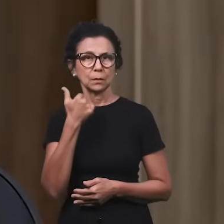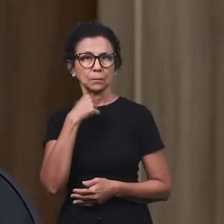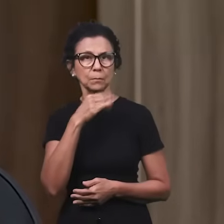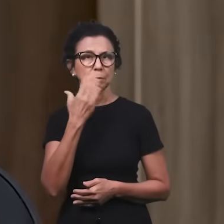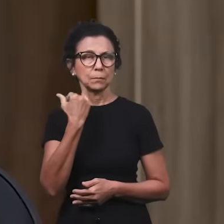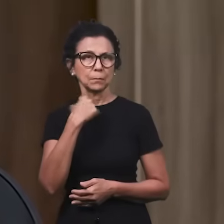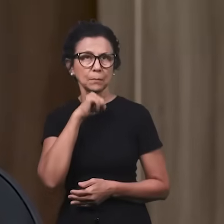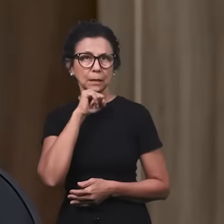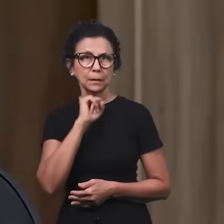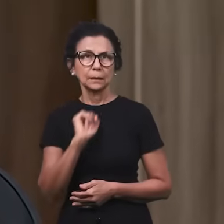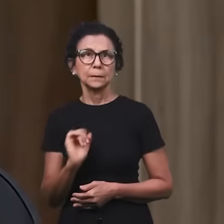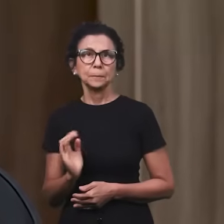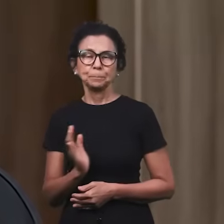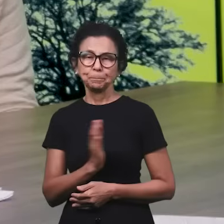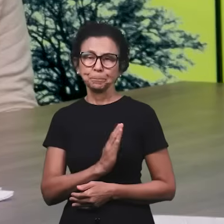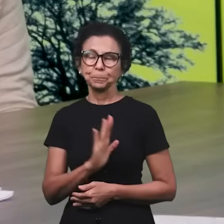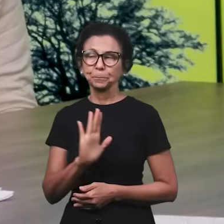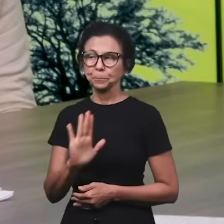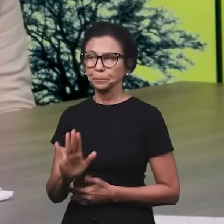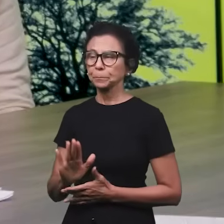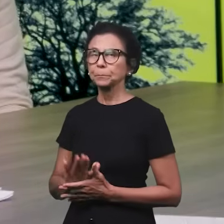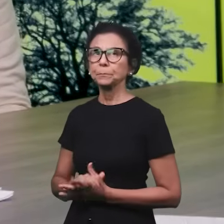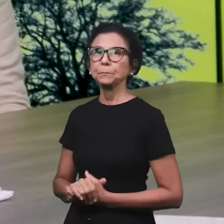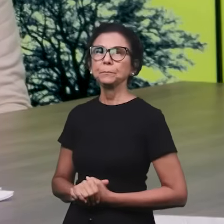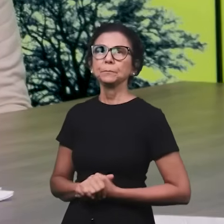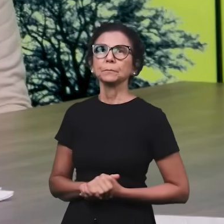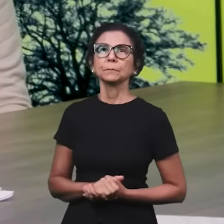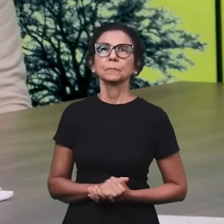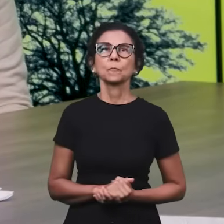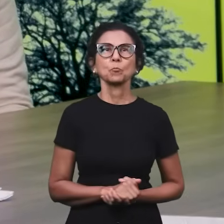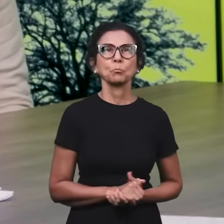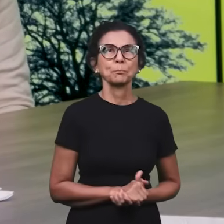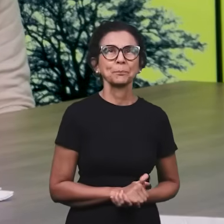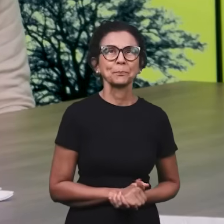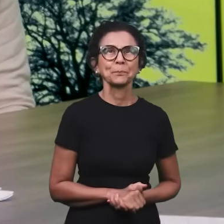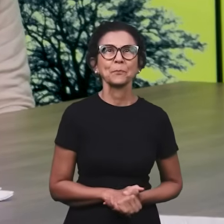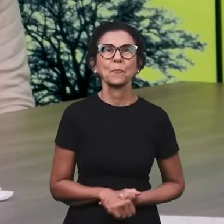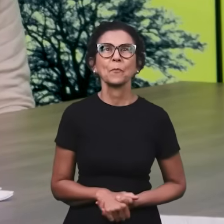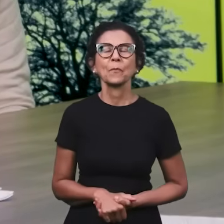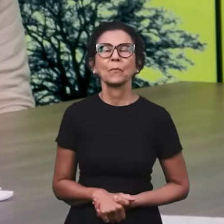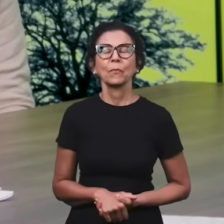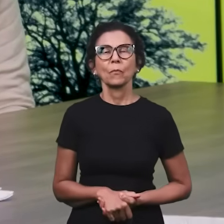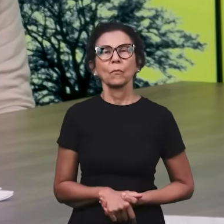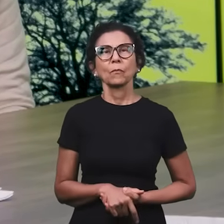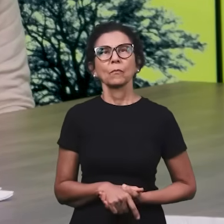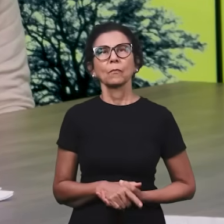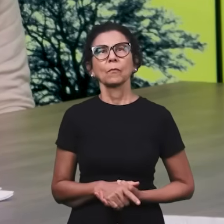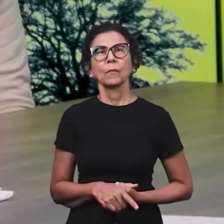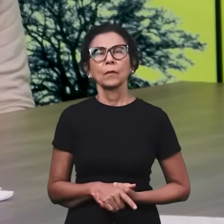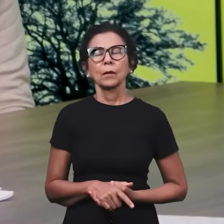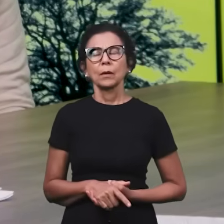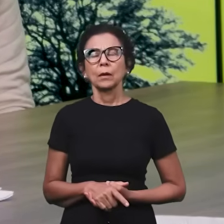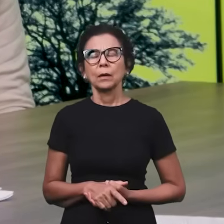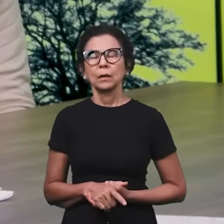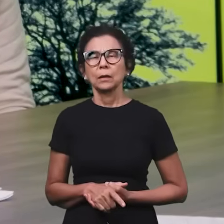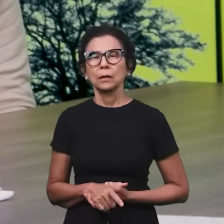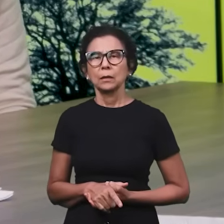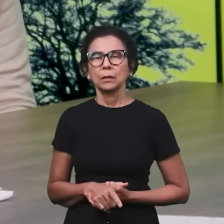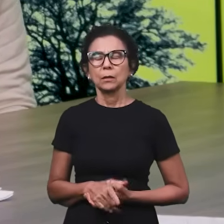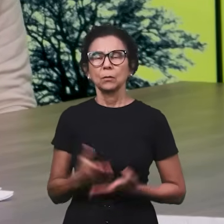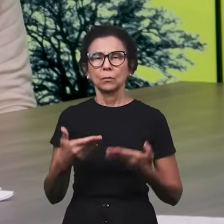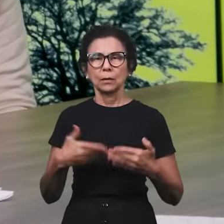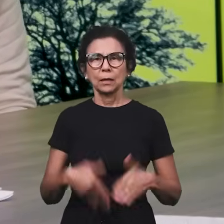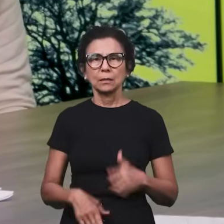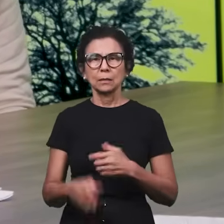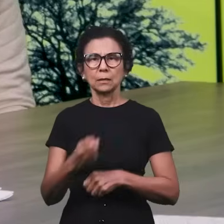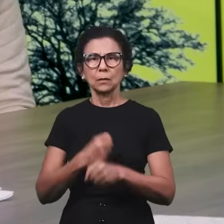pais que nos ouvem. Fernanda, eu tenho o privilégio de ter nascido na obra, né?